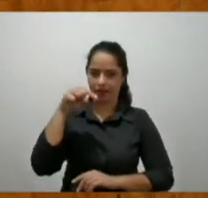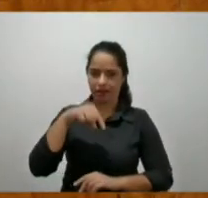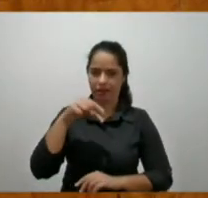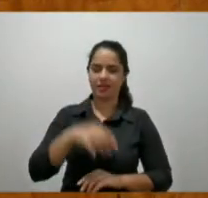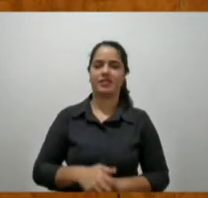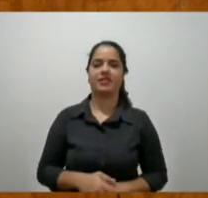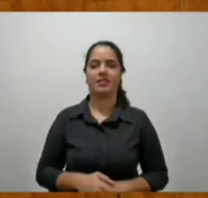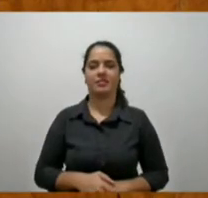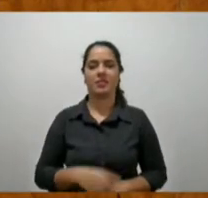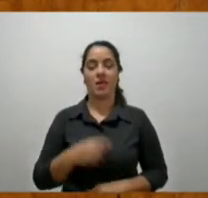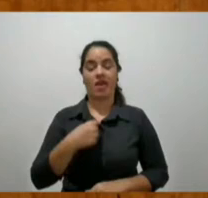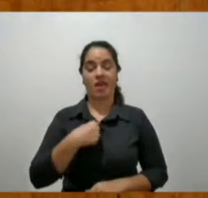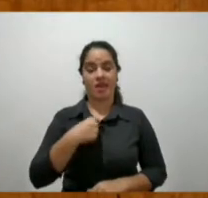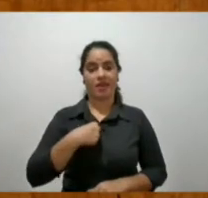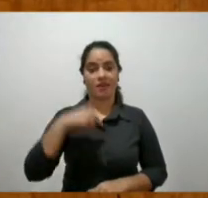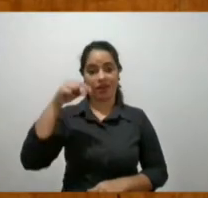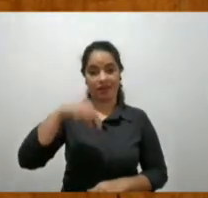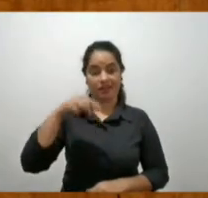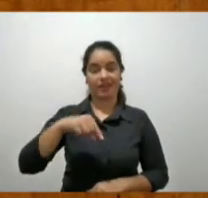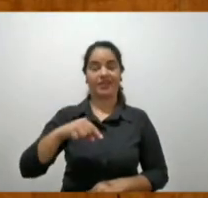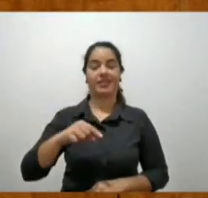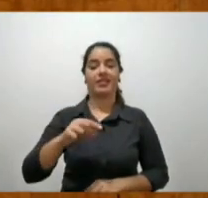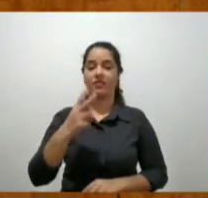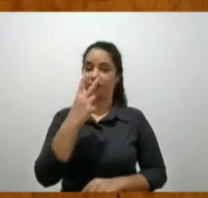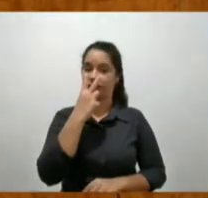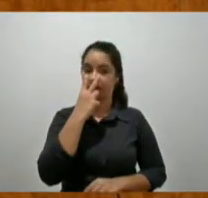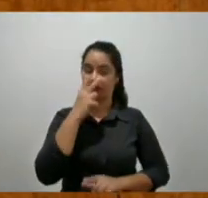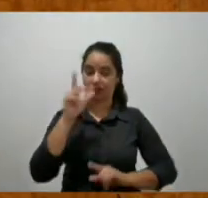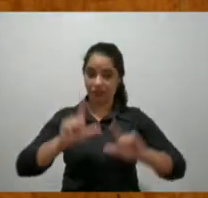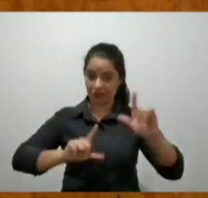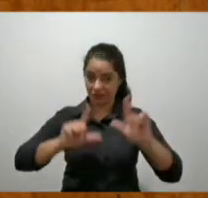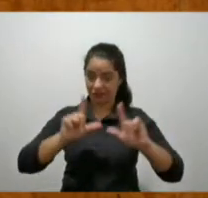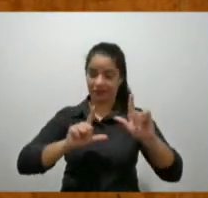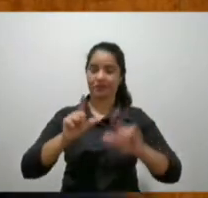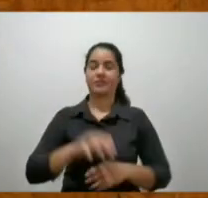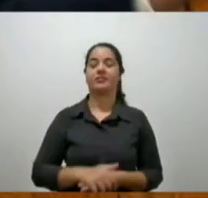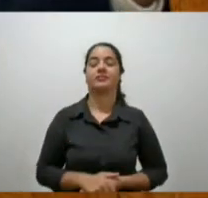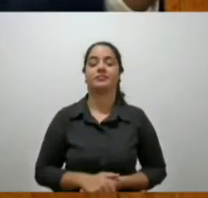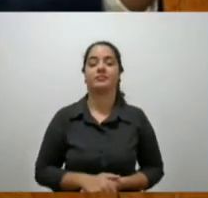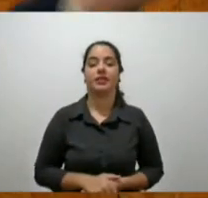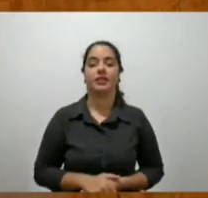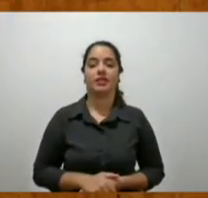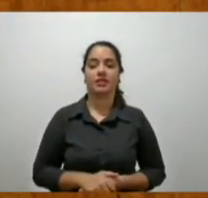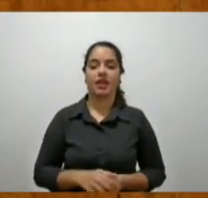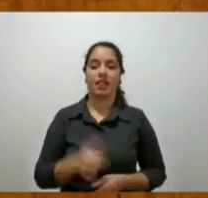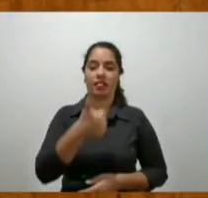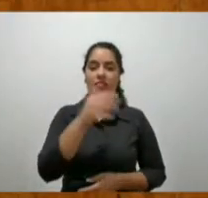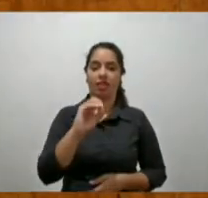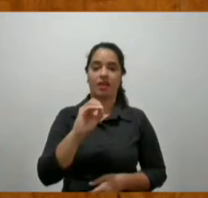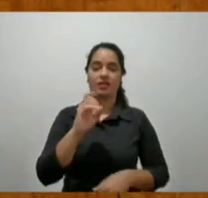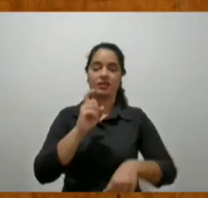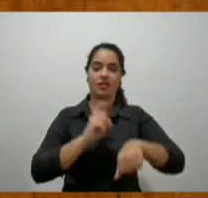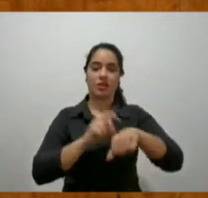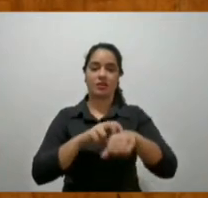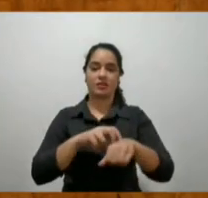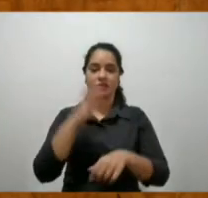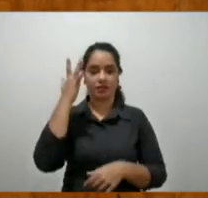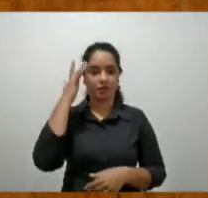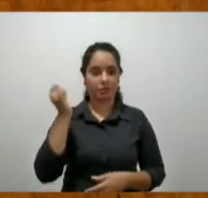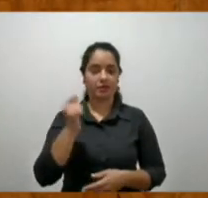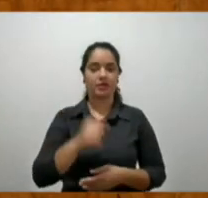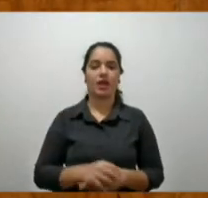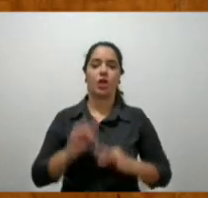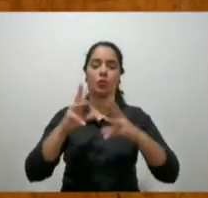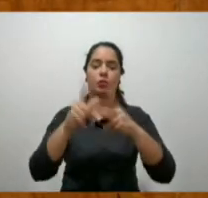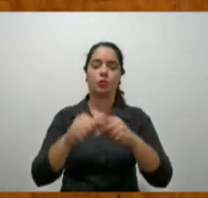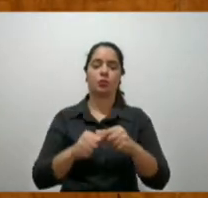Vitória Record TV. Então amanhã aqui, 10 horas da manhã, você tem um encontro marcado comigo. A todos os IBFianos e empresários que nos acompanharam, muito